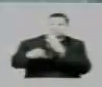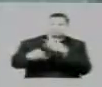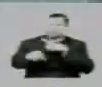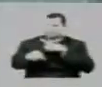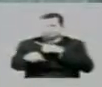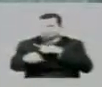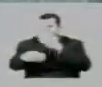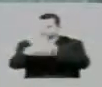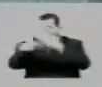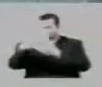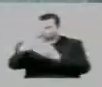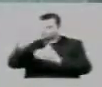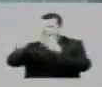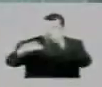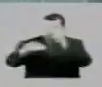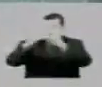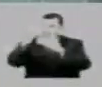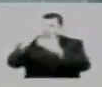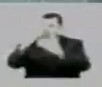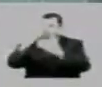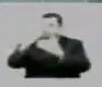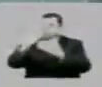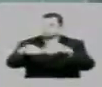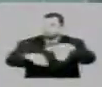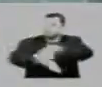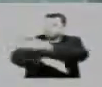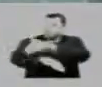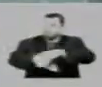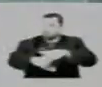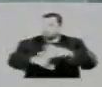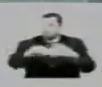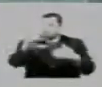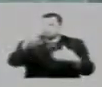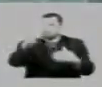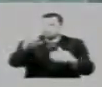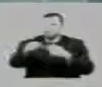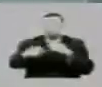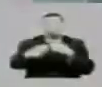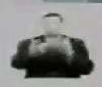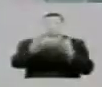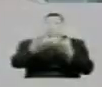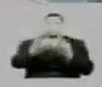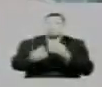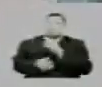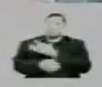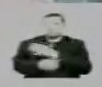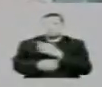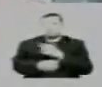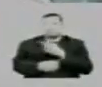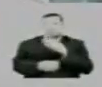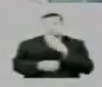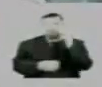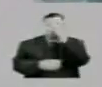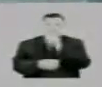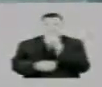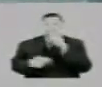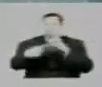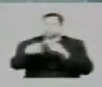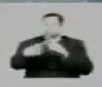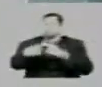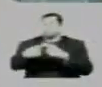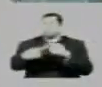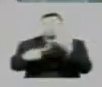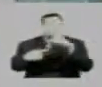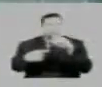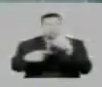vai ter uma obra em andamento na Constantino Nery durante a Copa? Isso é querer enganar otário. Porque é